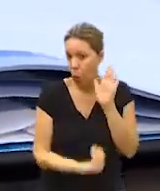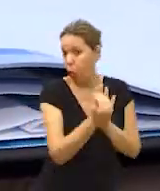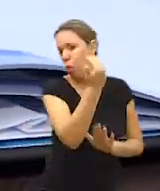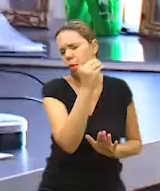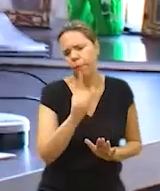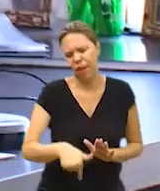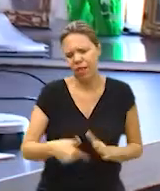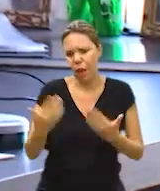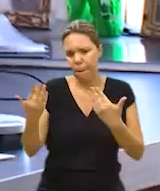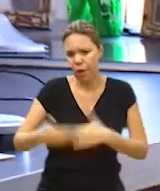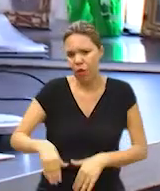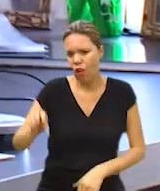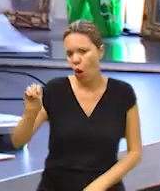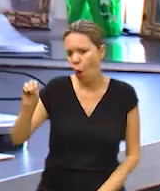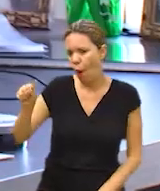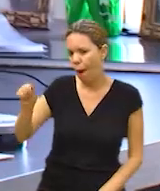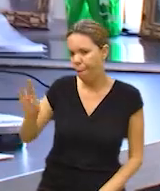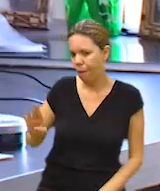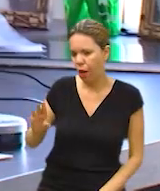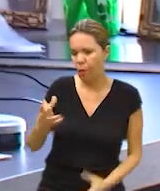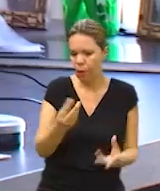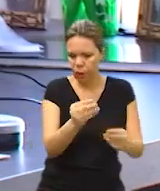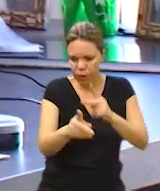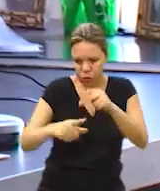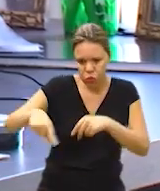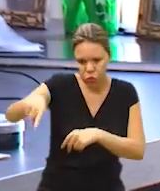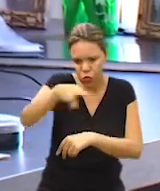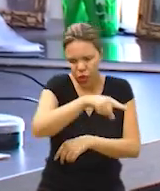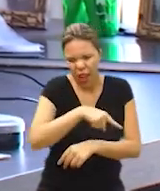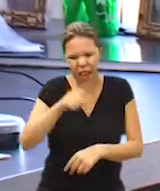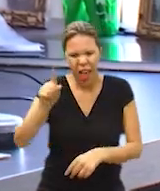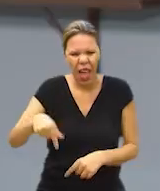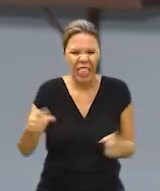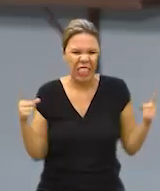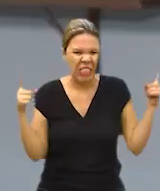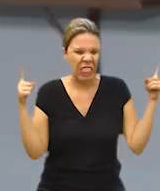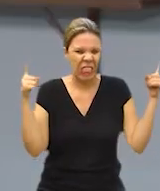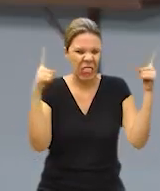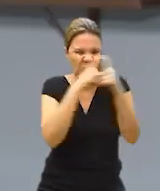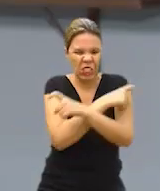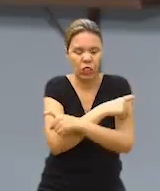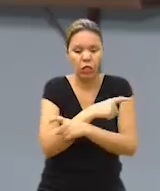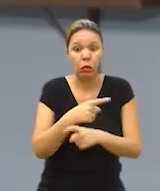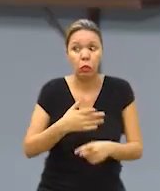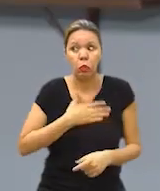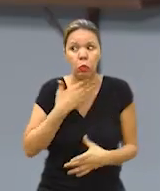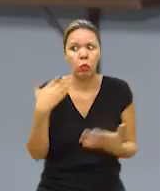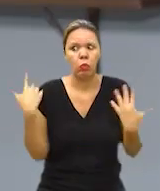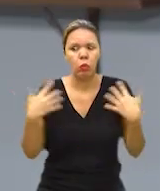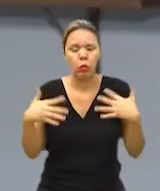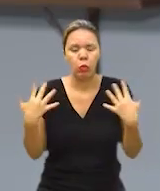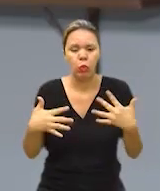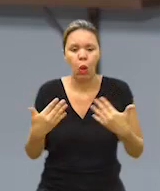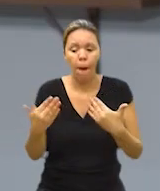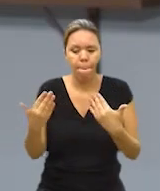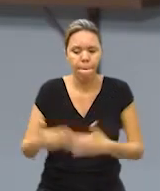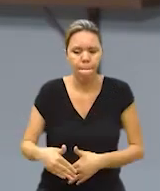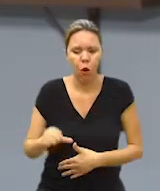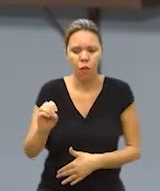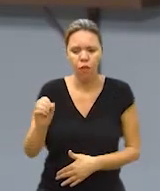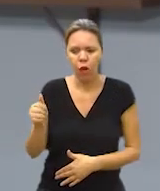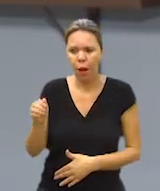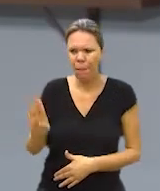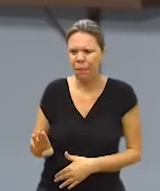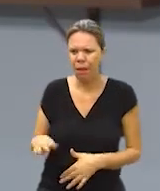da OAB é considerado por muitos uma prova de fogo. Era um susto enorme. A prova da OAB é aquele